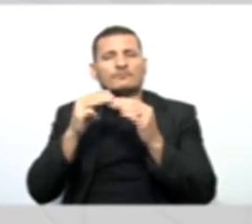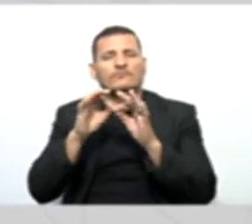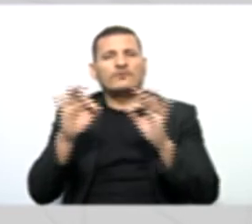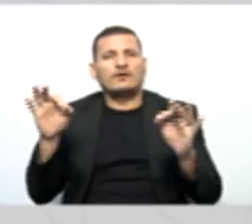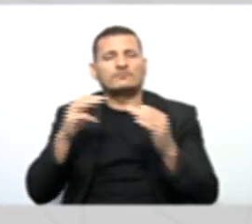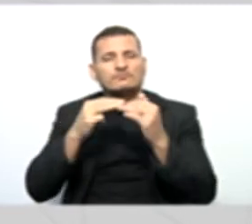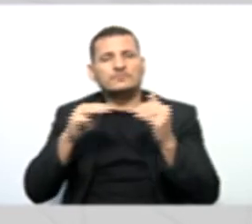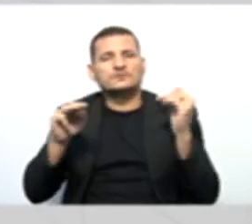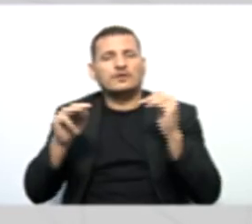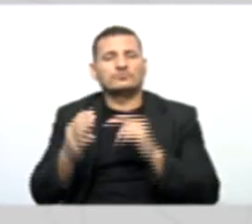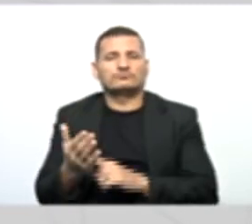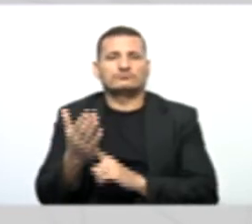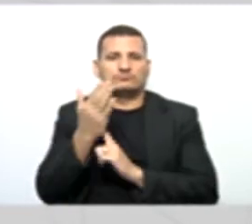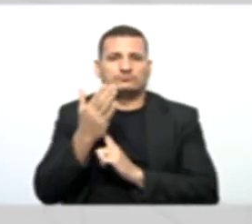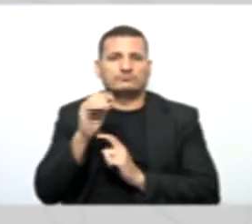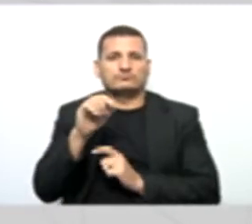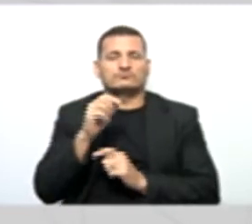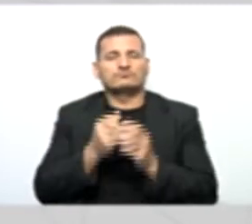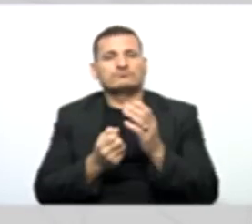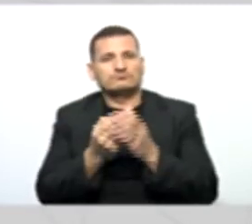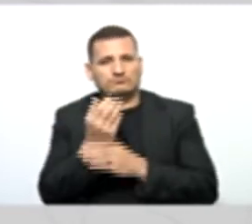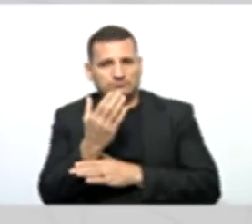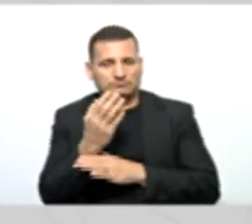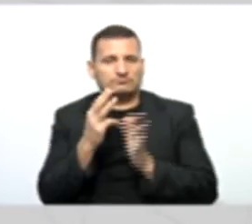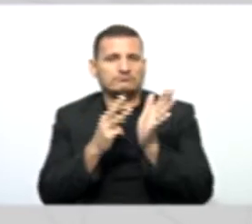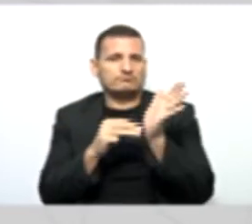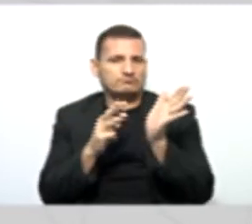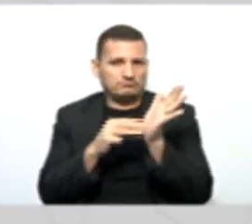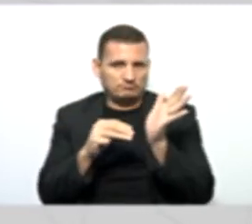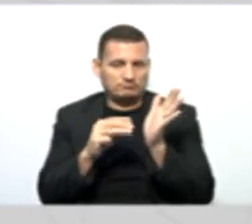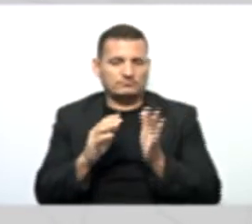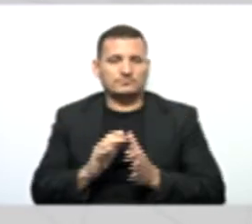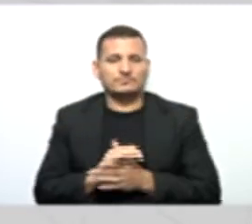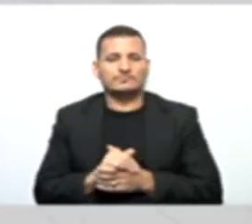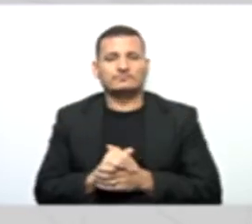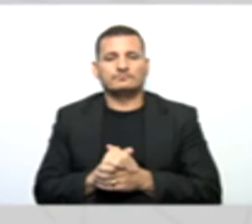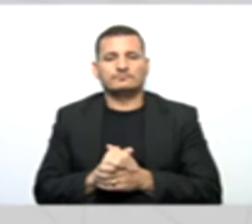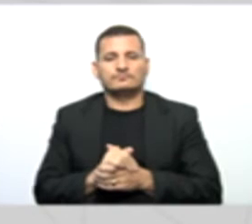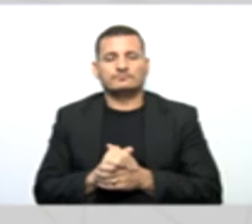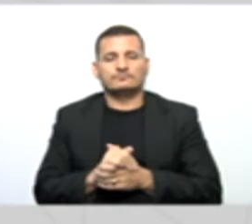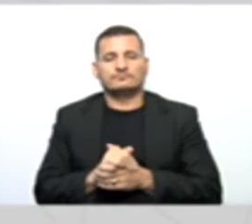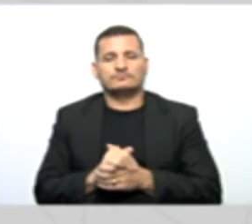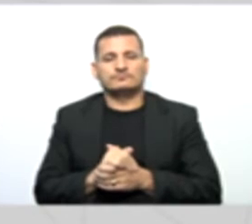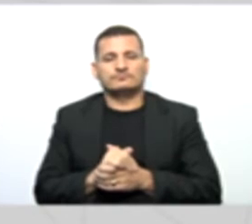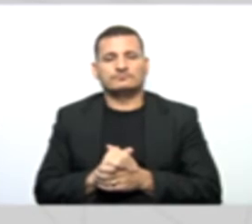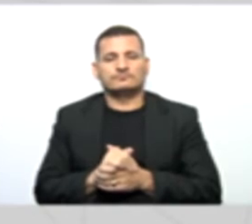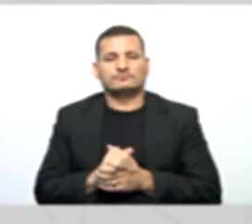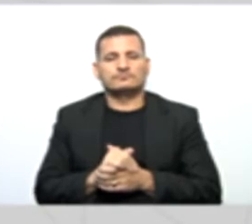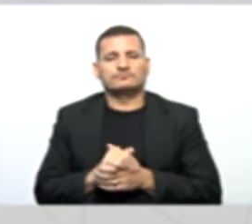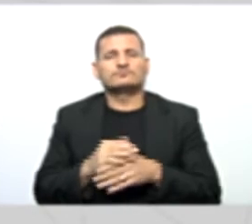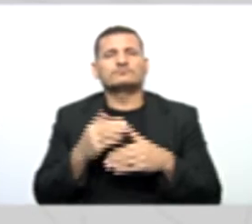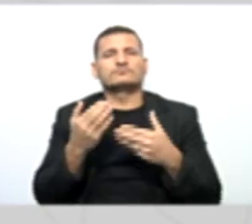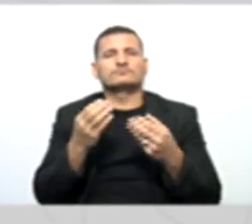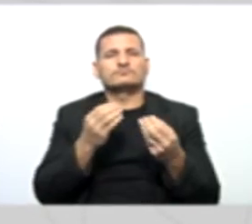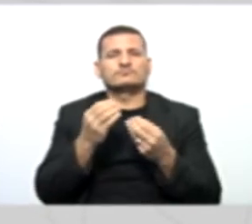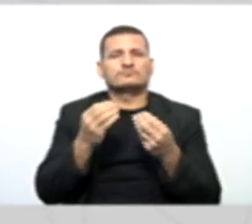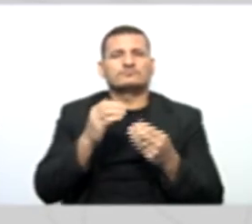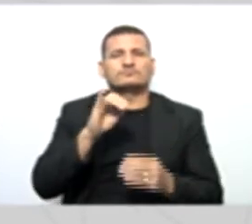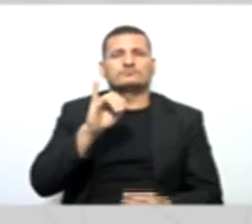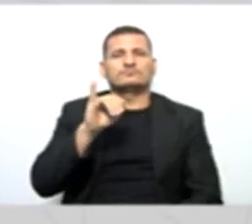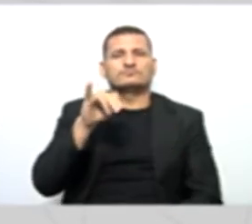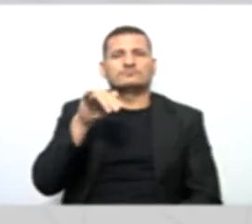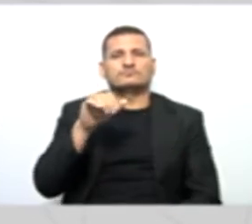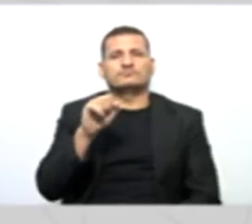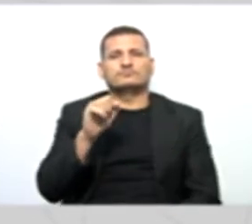o método construtor foi criado com sucesso. Então, professor, como que nós vamos instanciar um